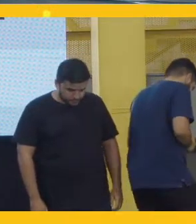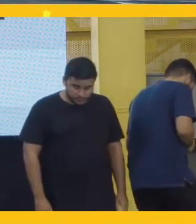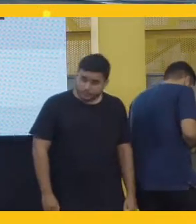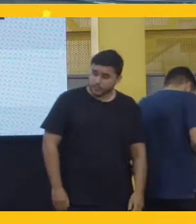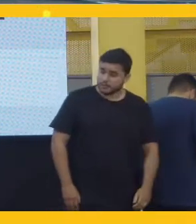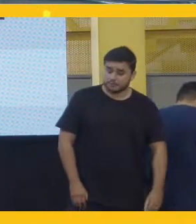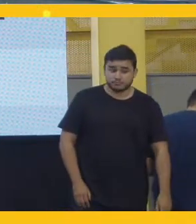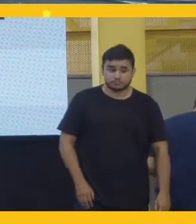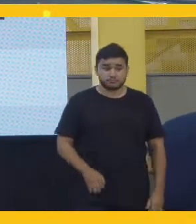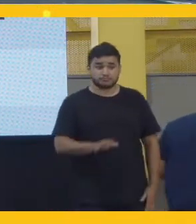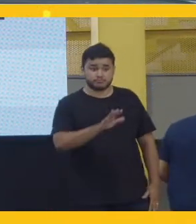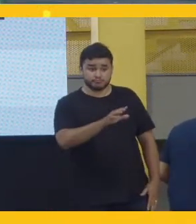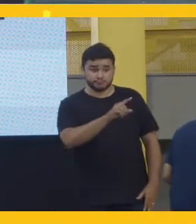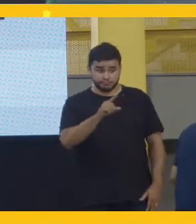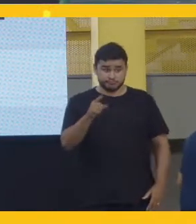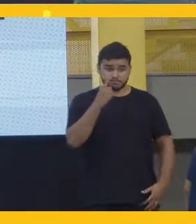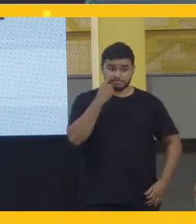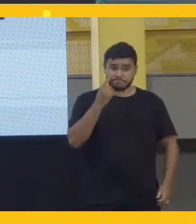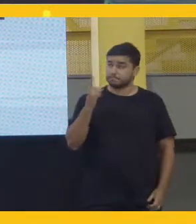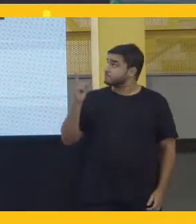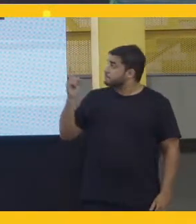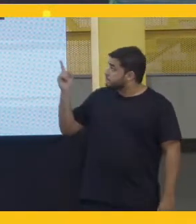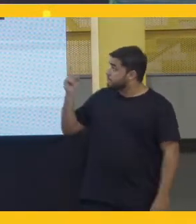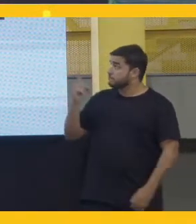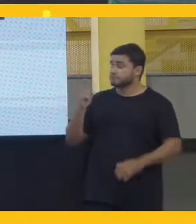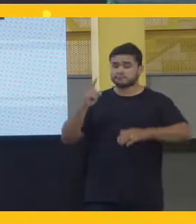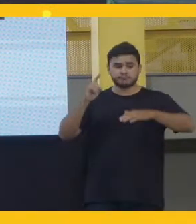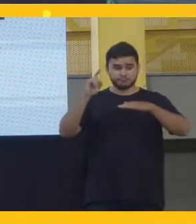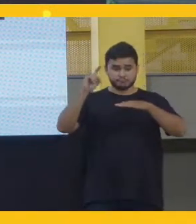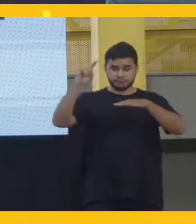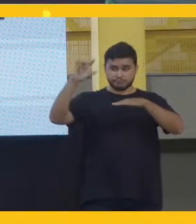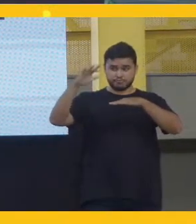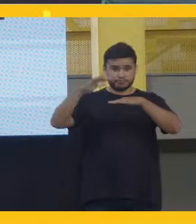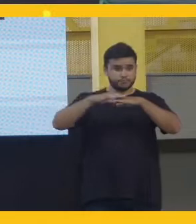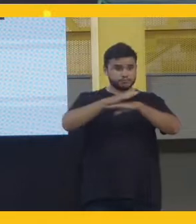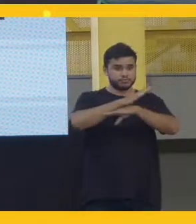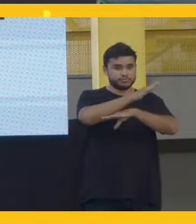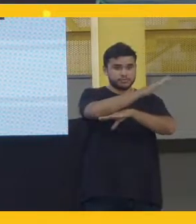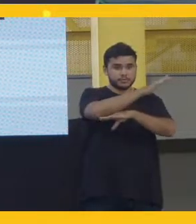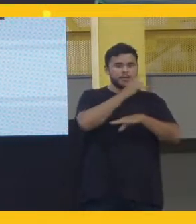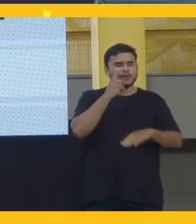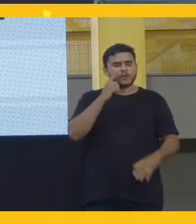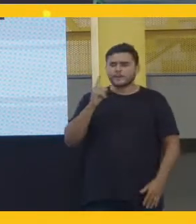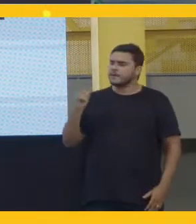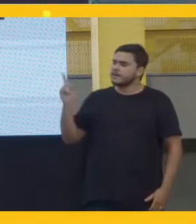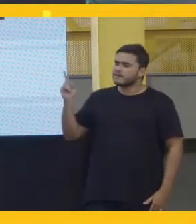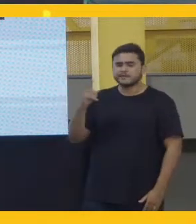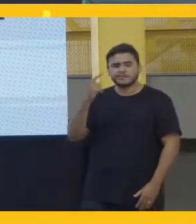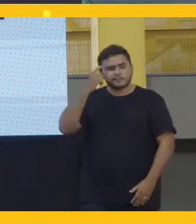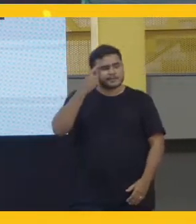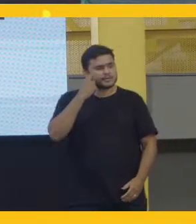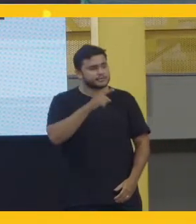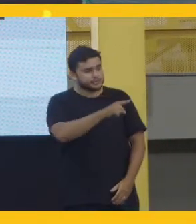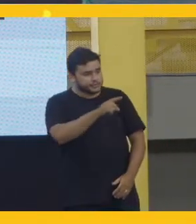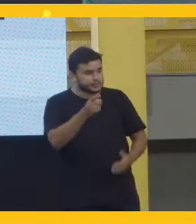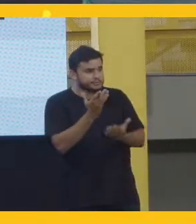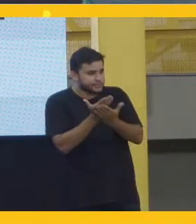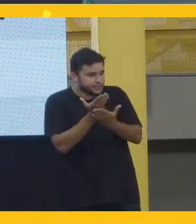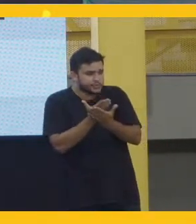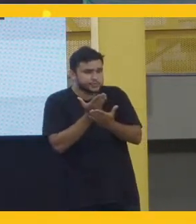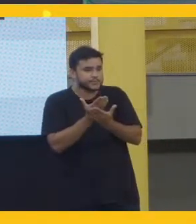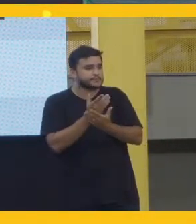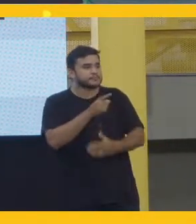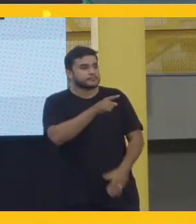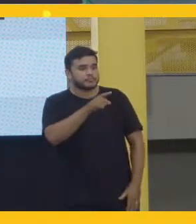tiverem 5 anos depois de formados, e falarem, caramba, agora eu vou